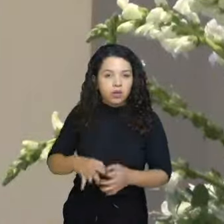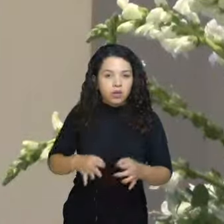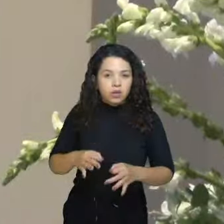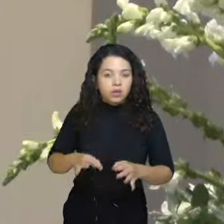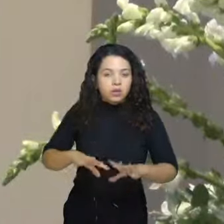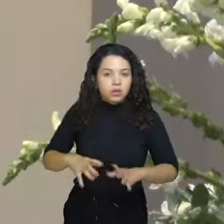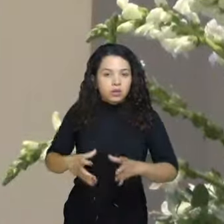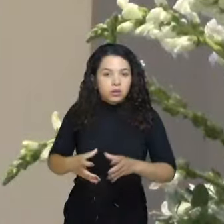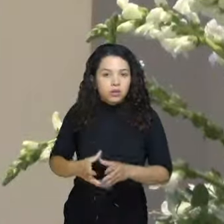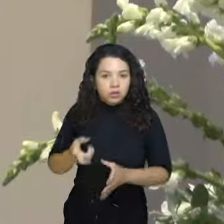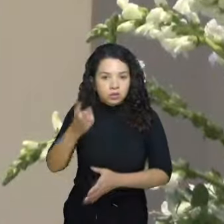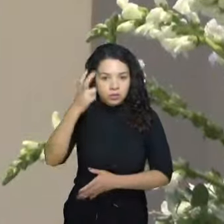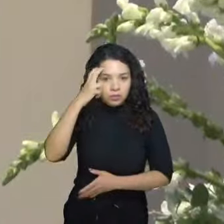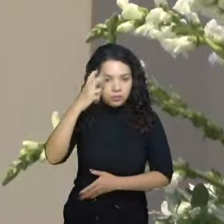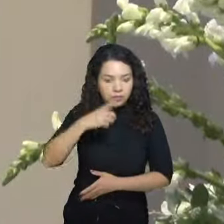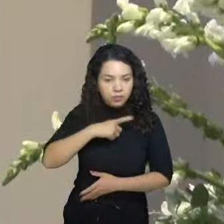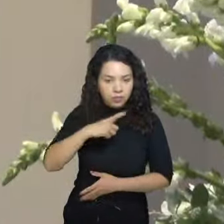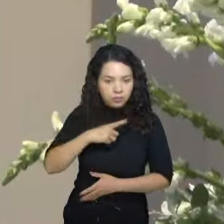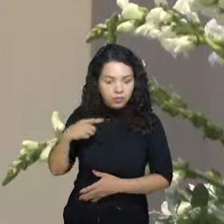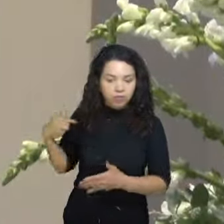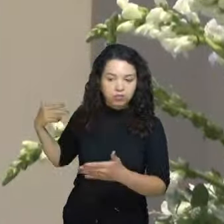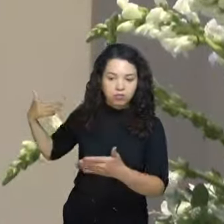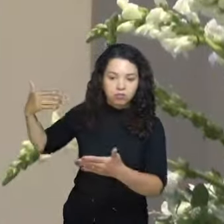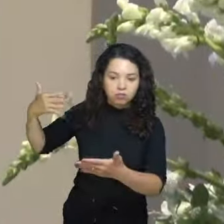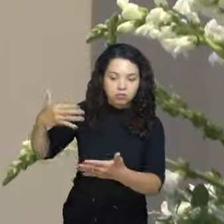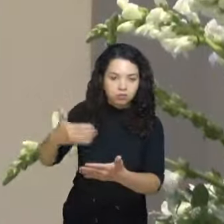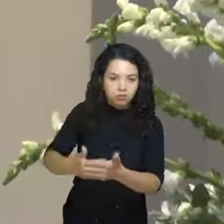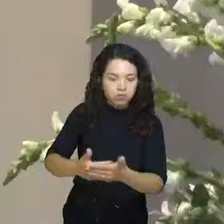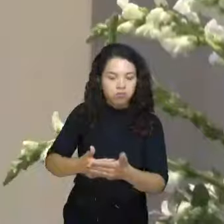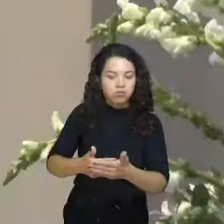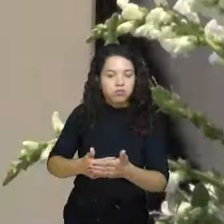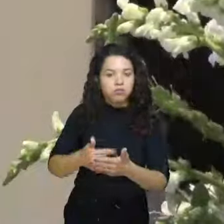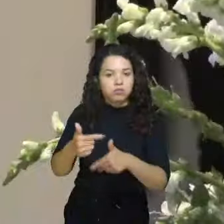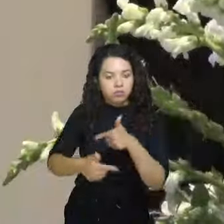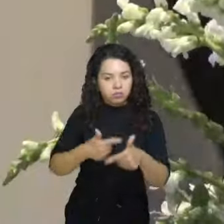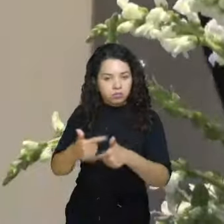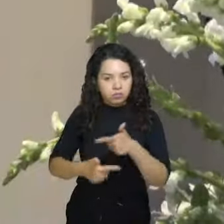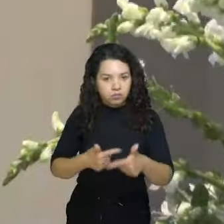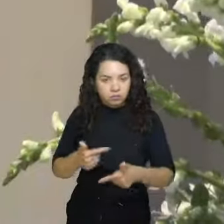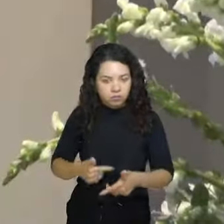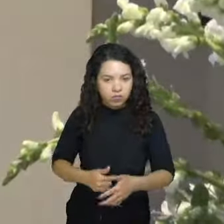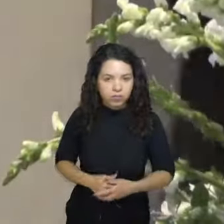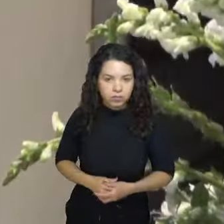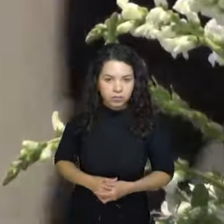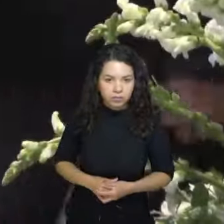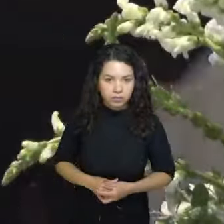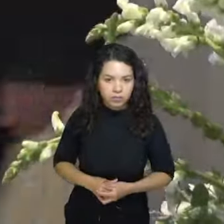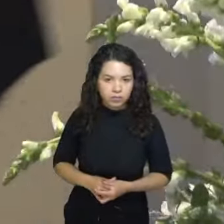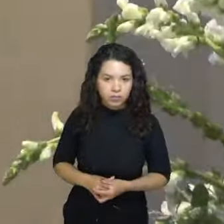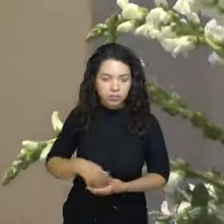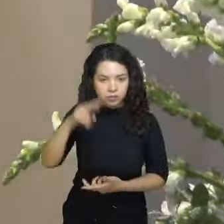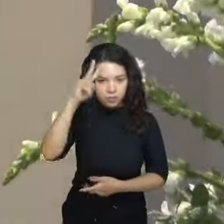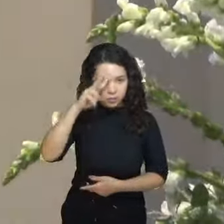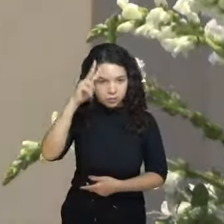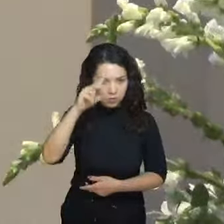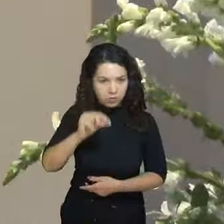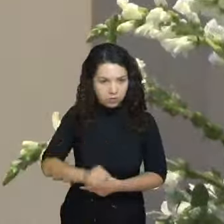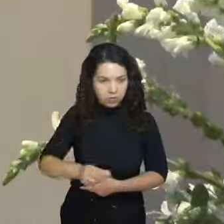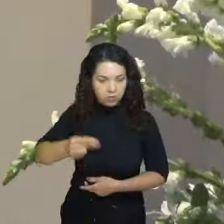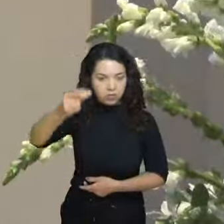do conhecimento que trago ao longo de minha trajetória de vida e carreira rememorando um pouco o